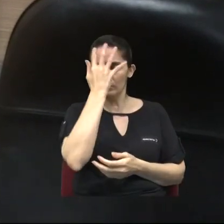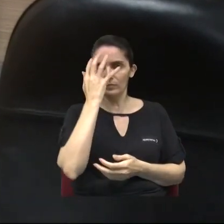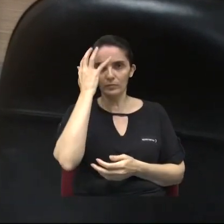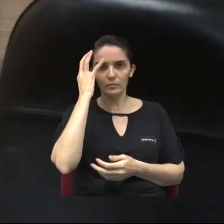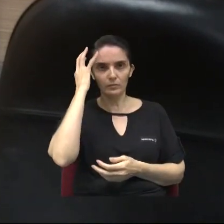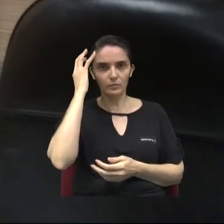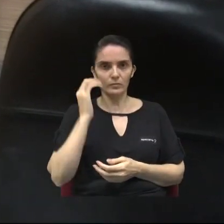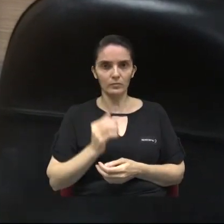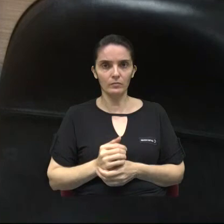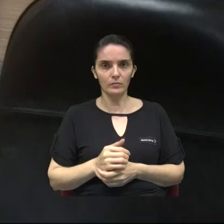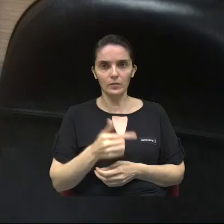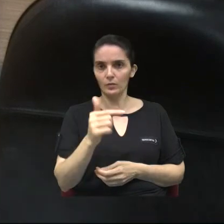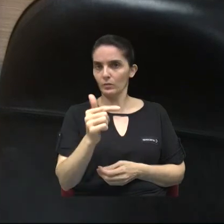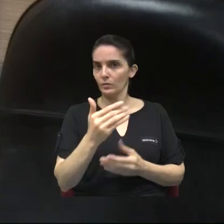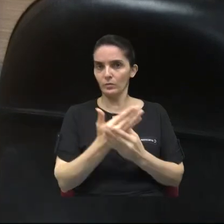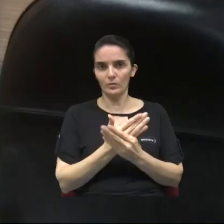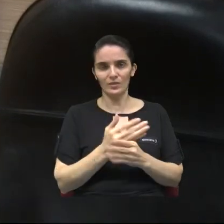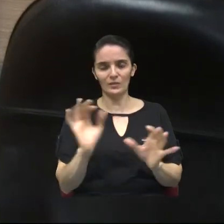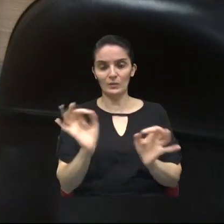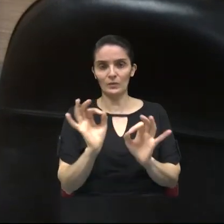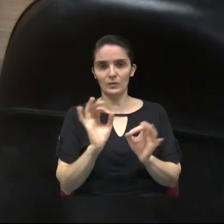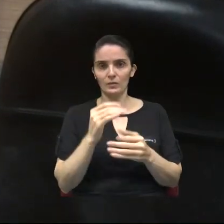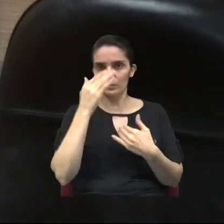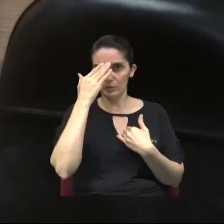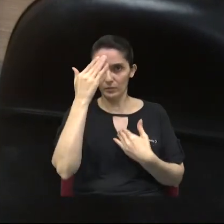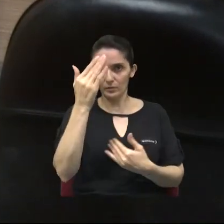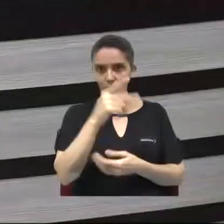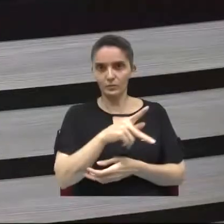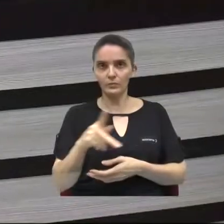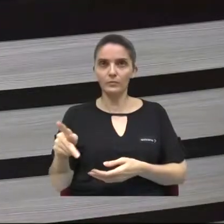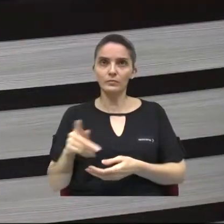nenhum processo até então. Obrigada, presidente. Conclua.